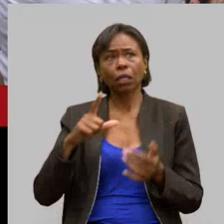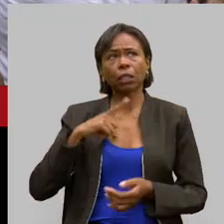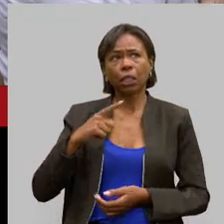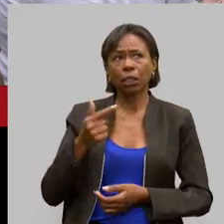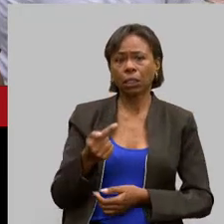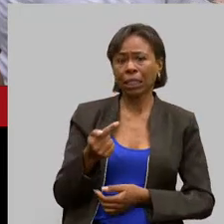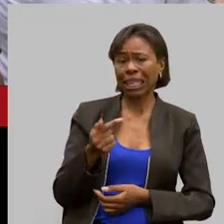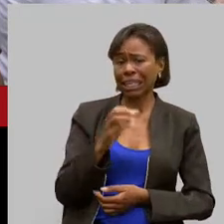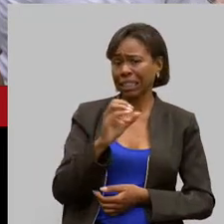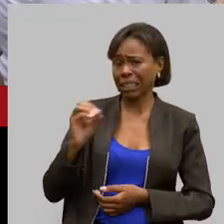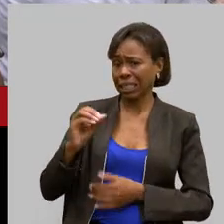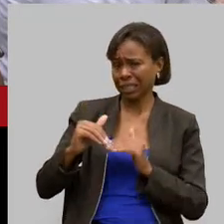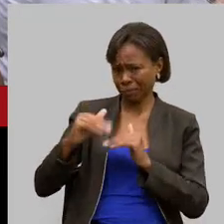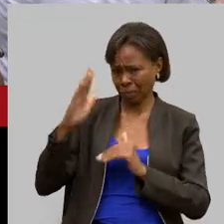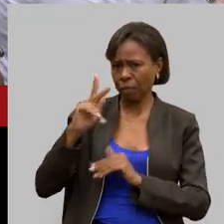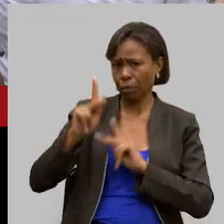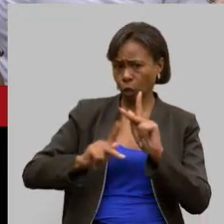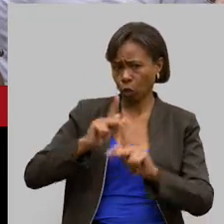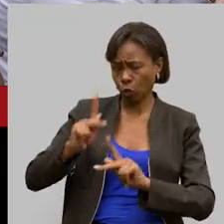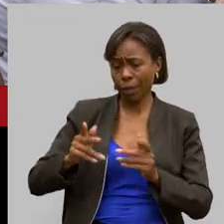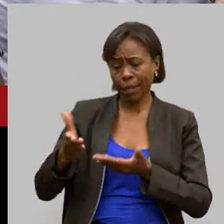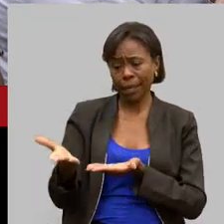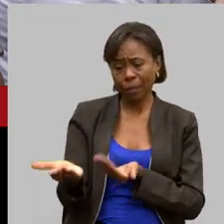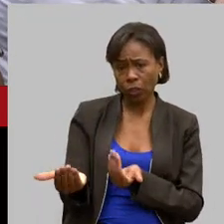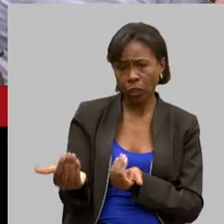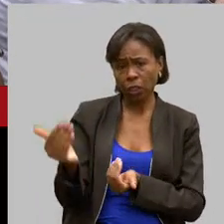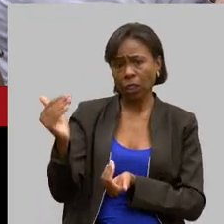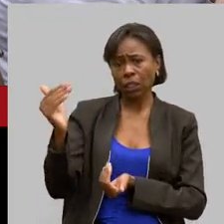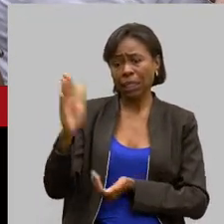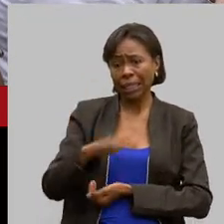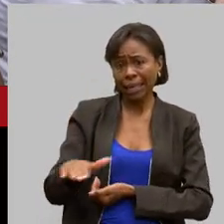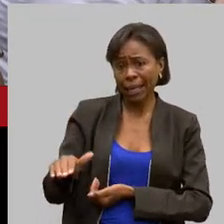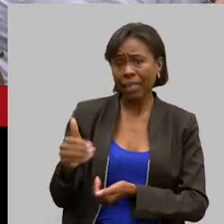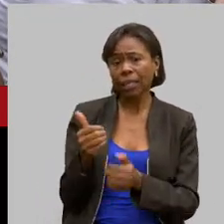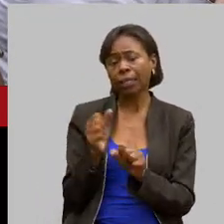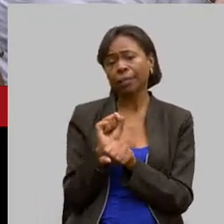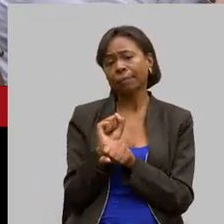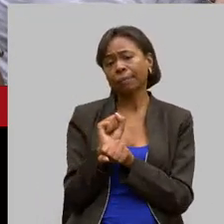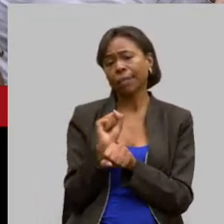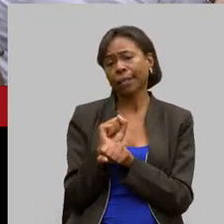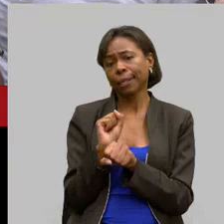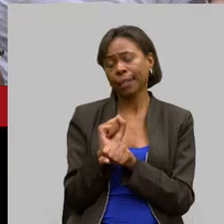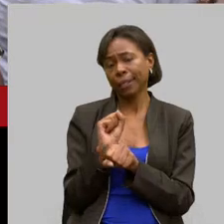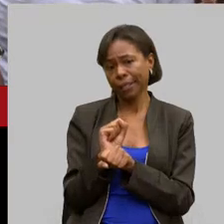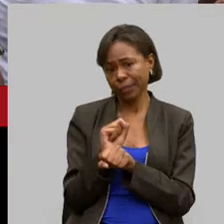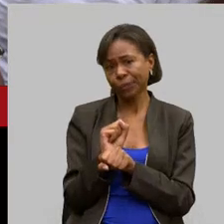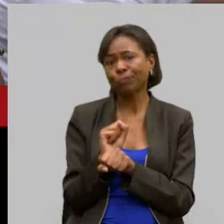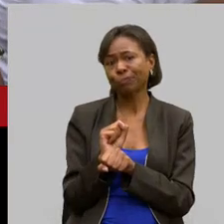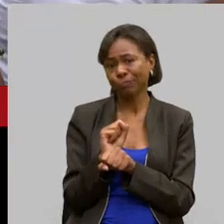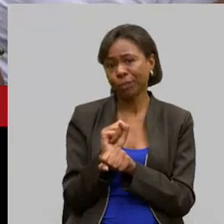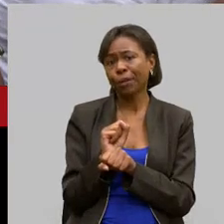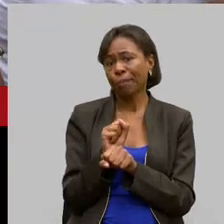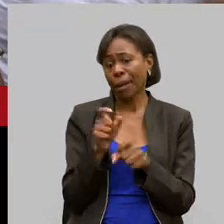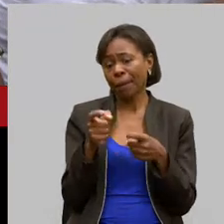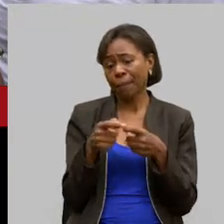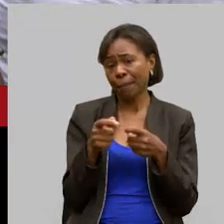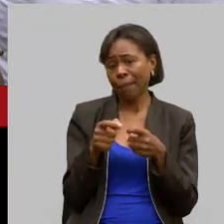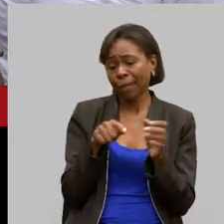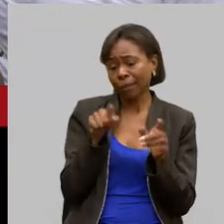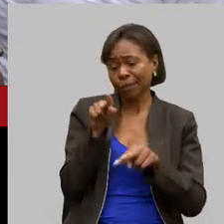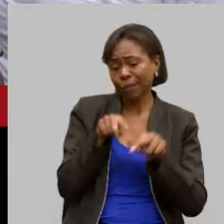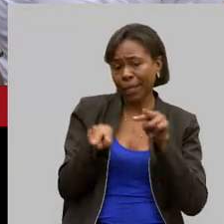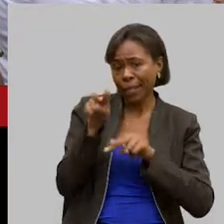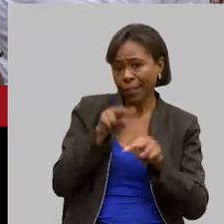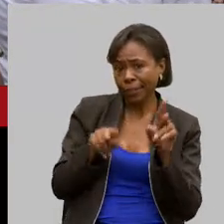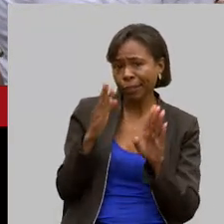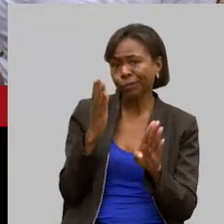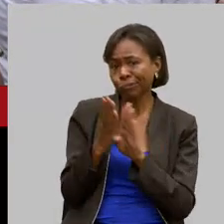crianças adolescente na fila de espera do cisv para fechamento de Diagnóstico para atendimento